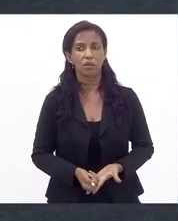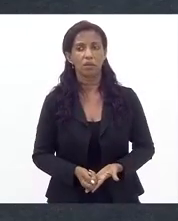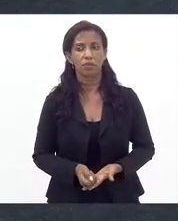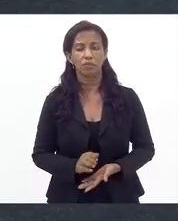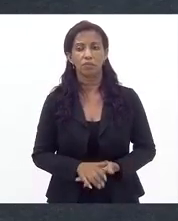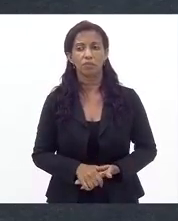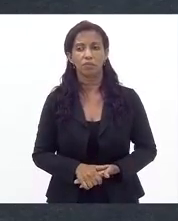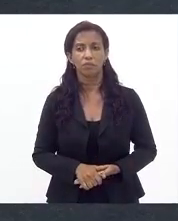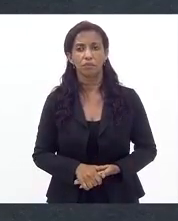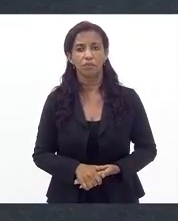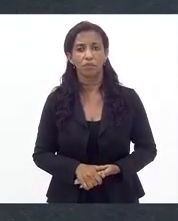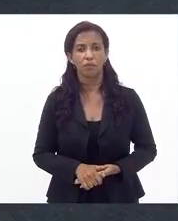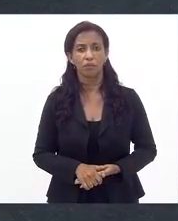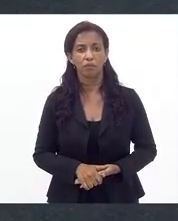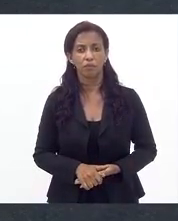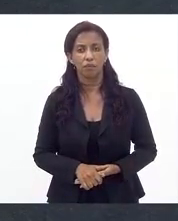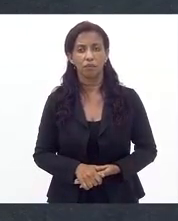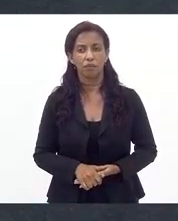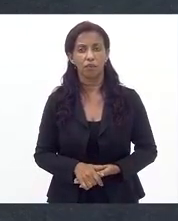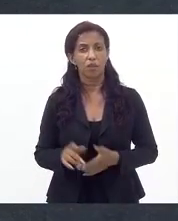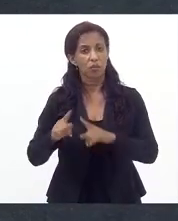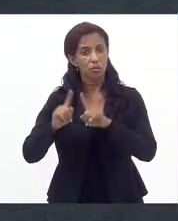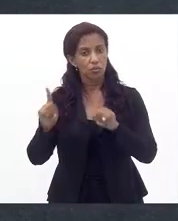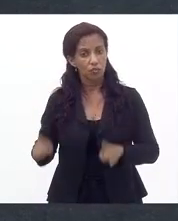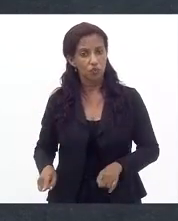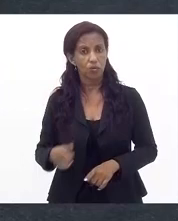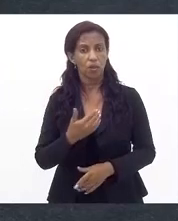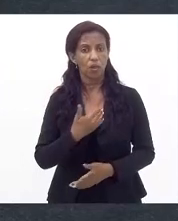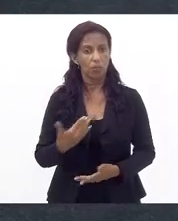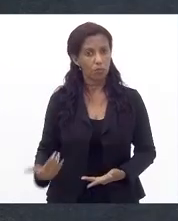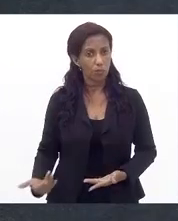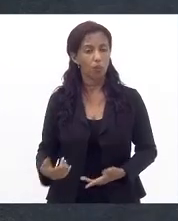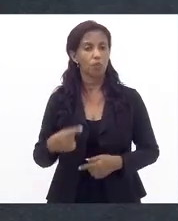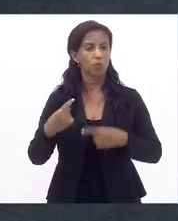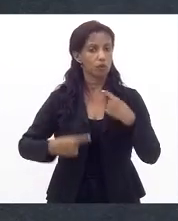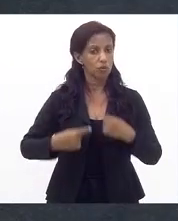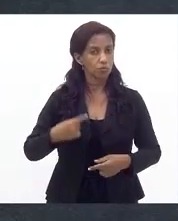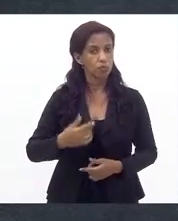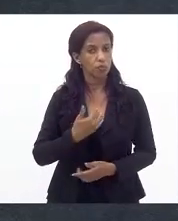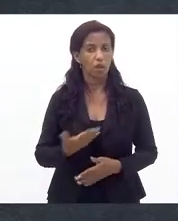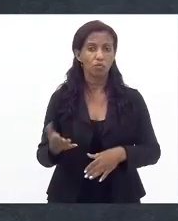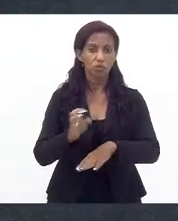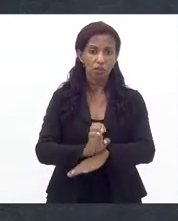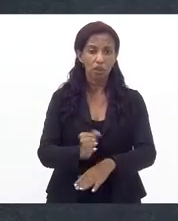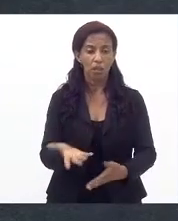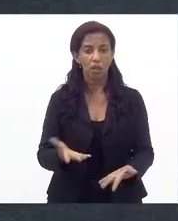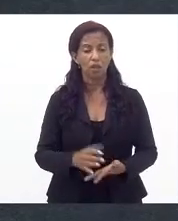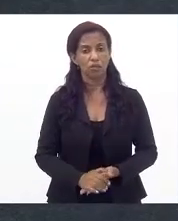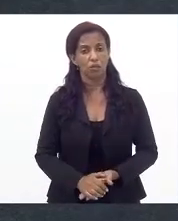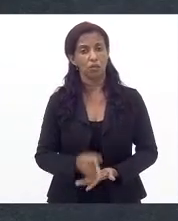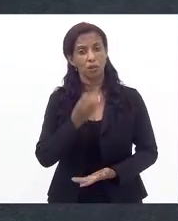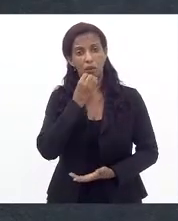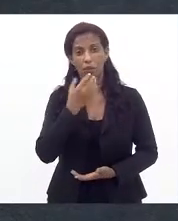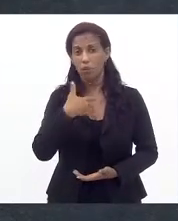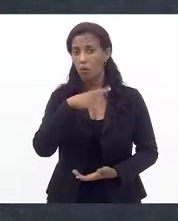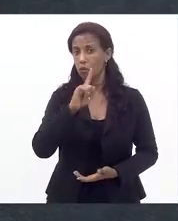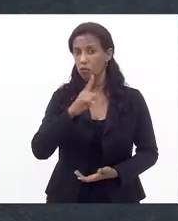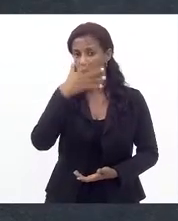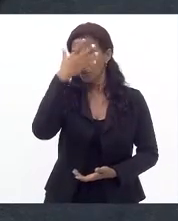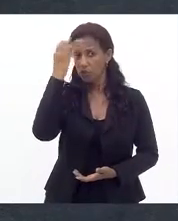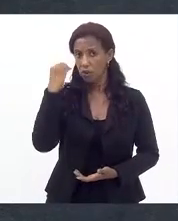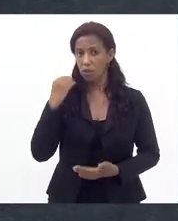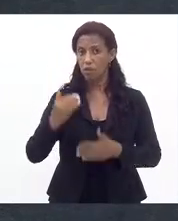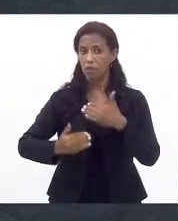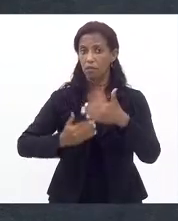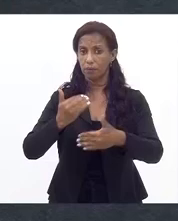cidadão cidadã ti são os servidores públicos serviços públicos políticas públicas é o estado foi bom gente não esquecer que